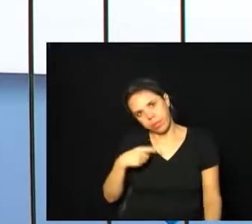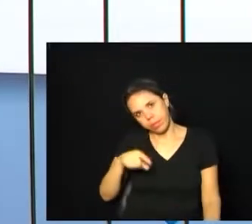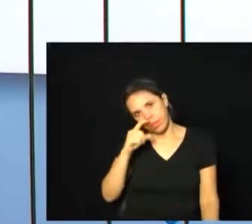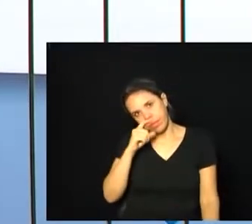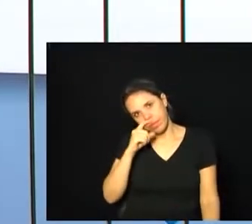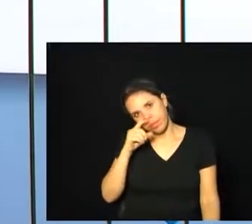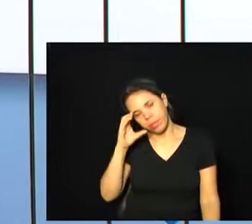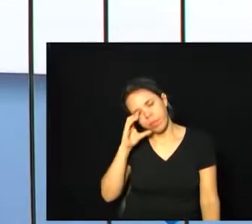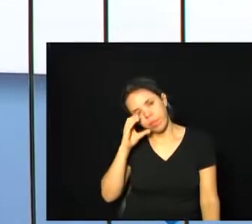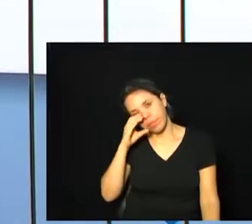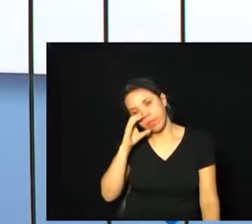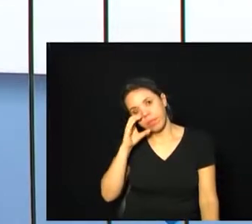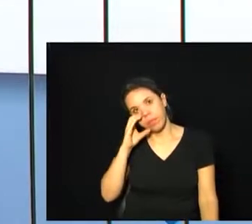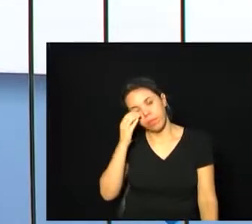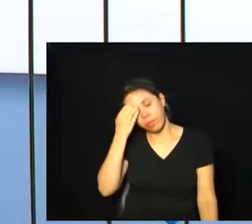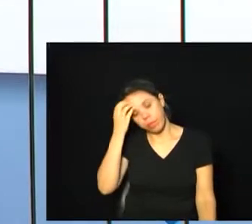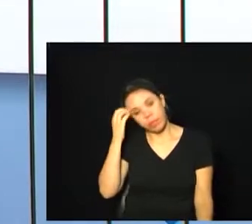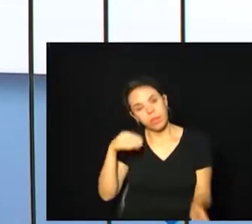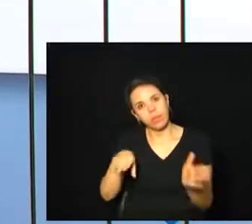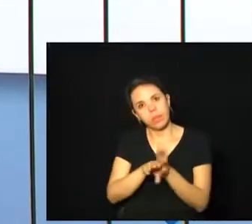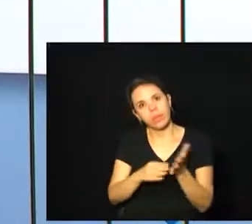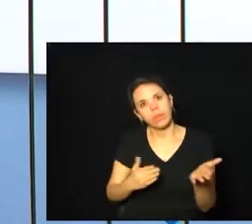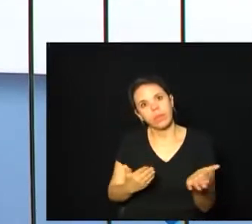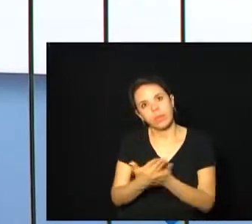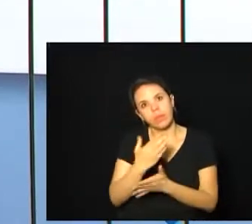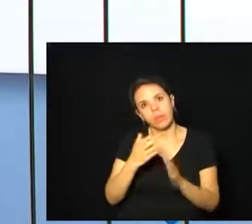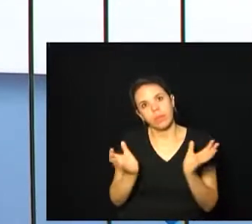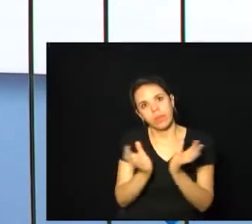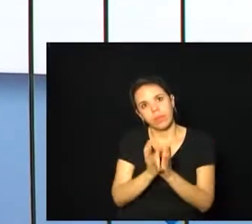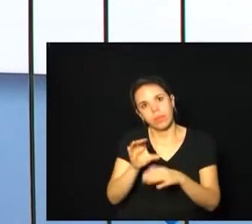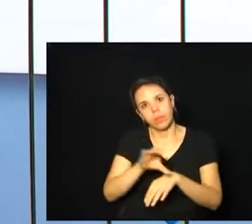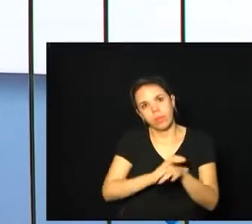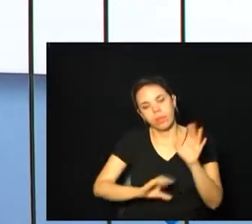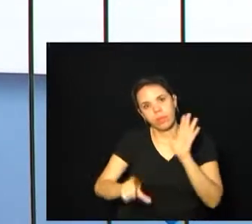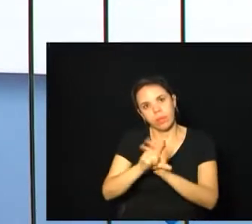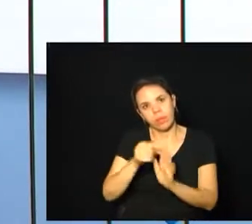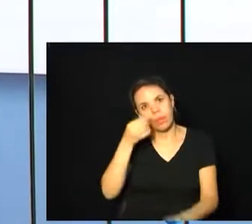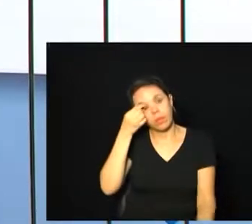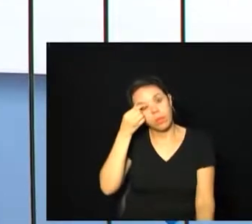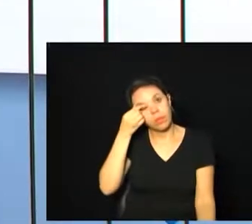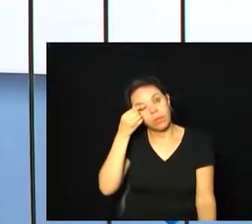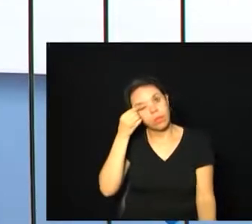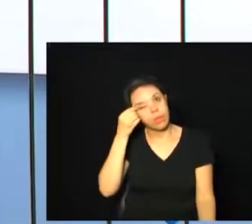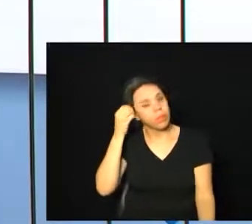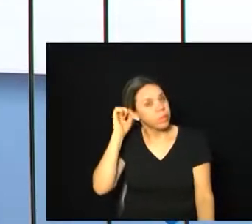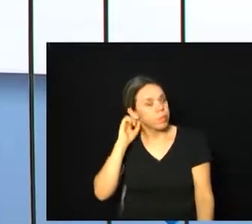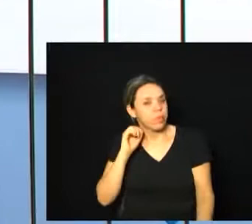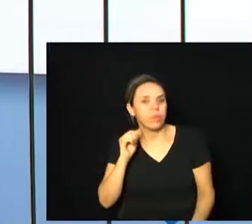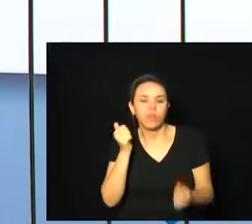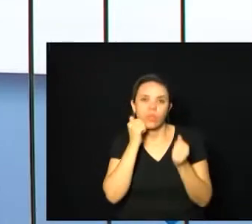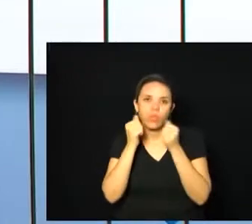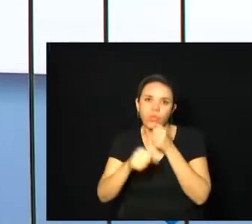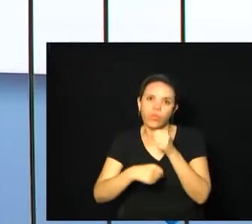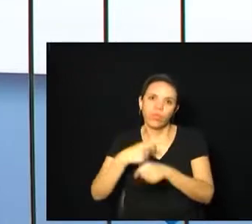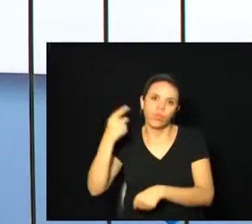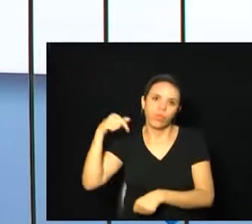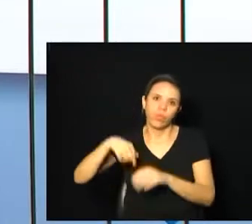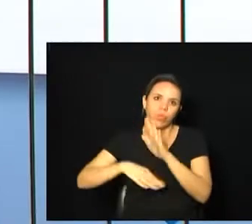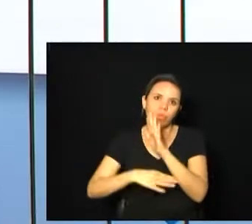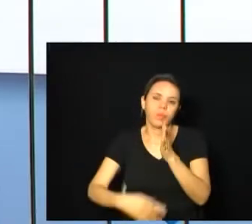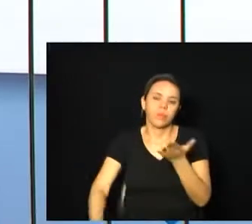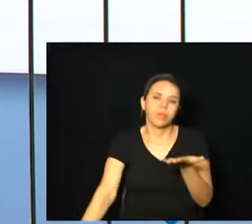Carlos e Luiz Cirilo e chegou a ser aprovado pela Comissão de Constituição e Legalidade em julho do ano passado aqui na